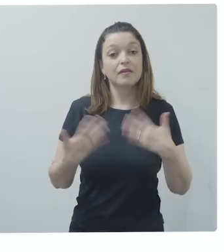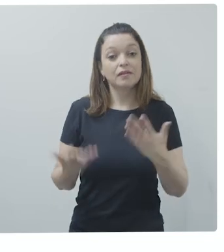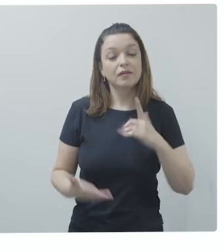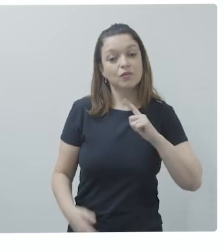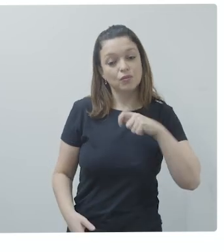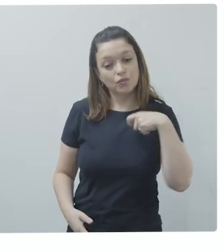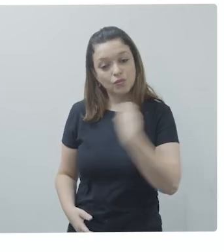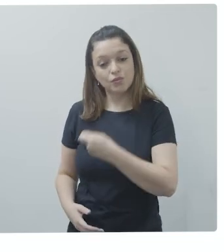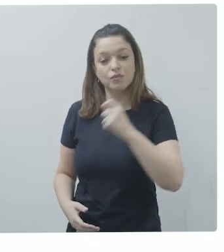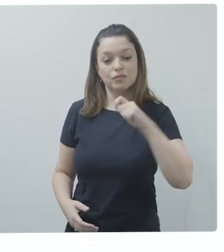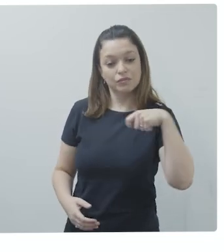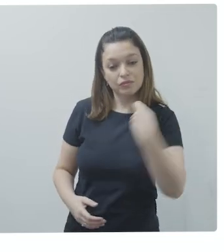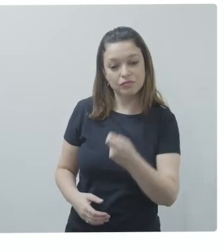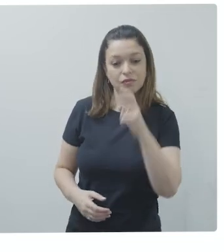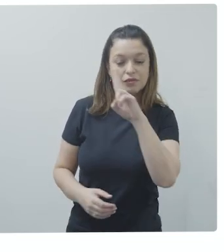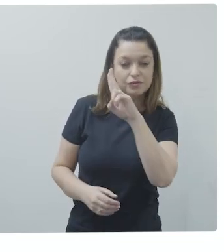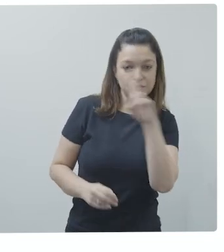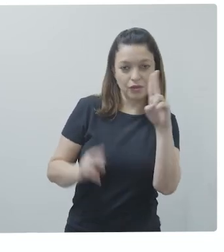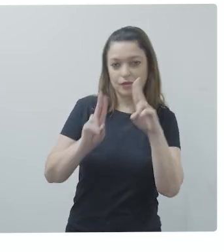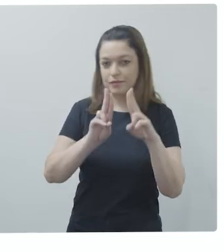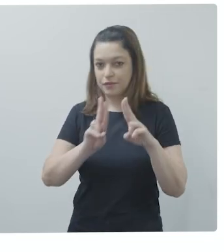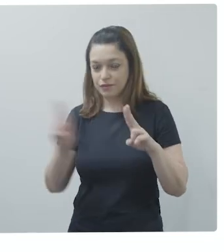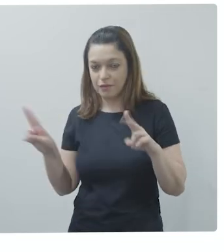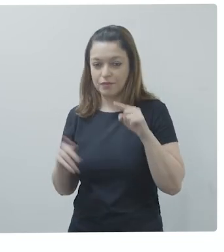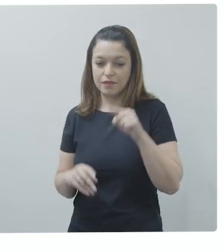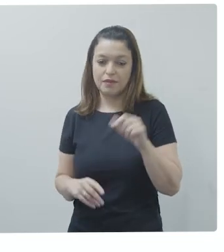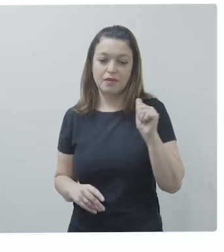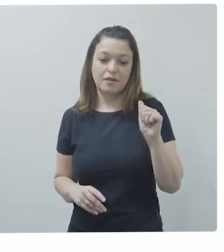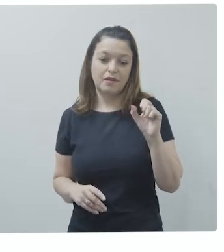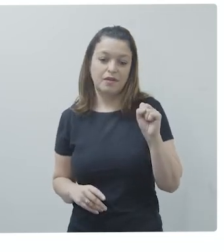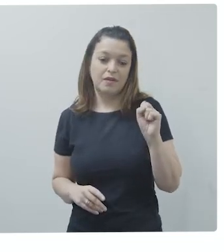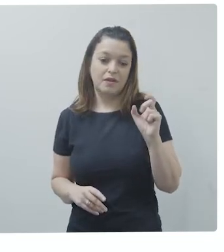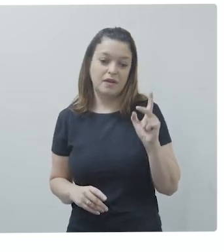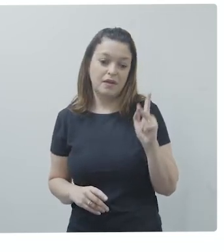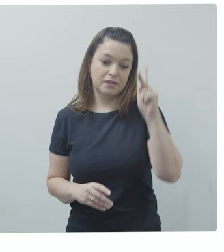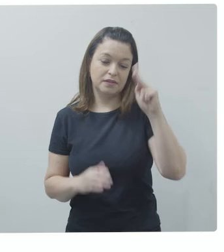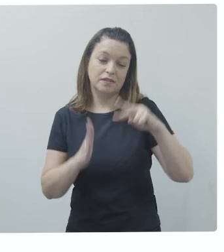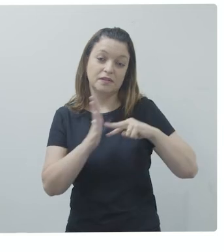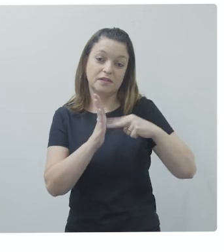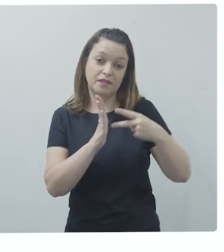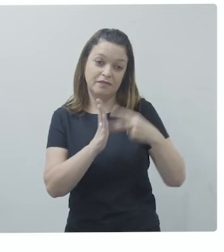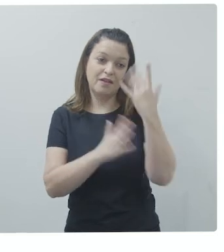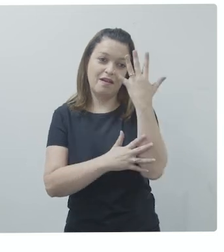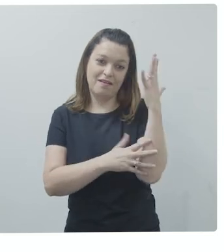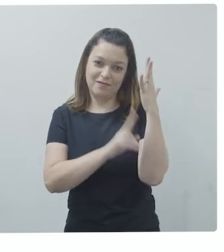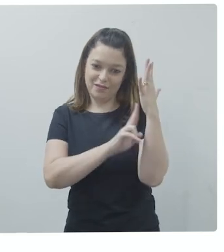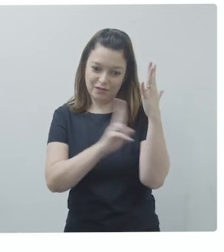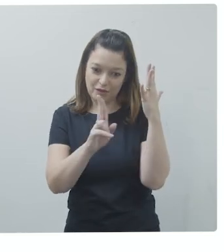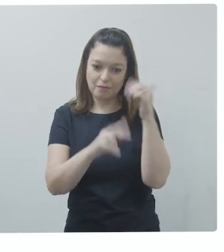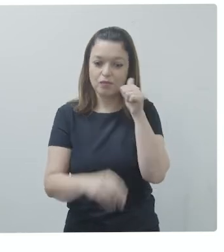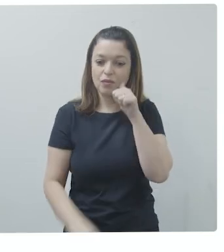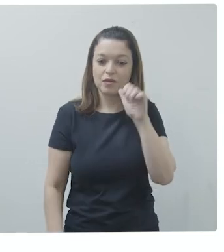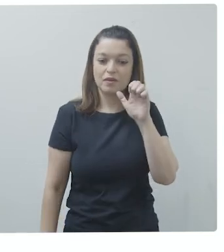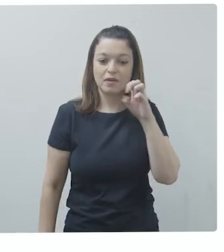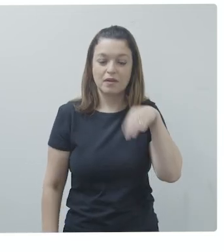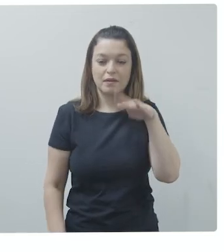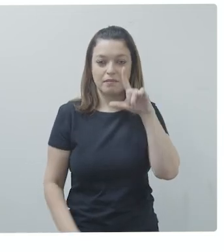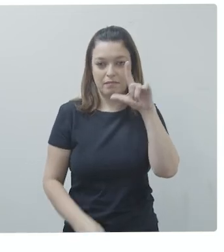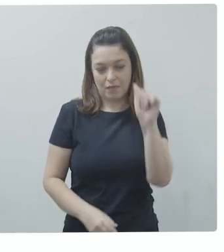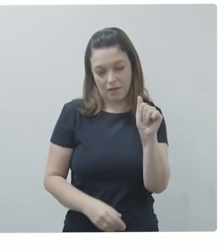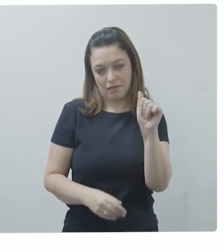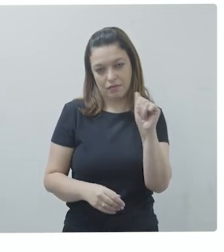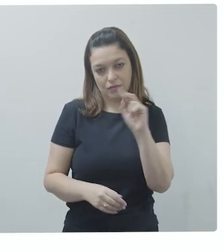às pessoas que tinham criado. Chamaram o homem de Ask, que significava freixo, e a mulher de Embla ou